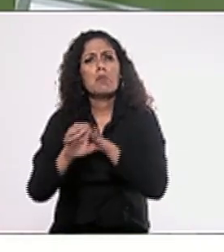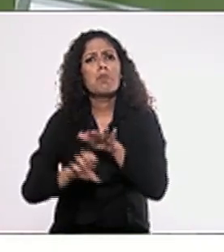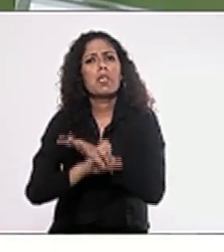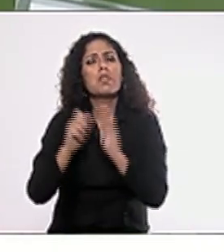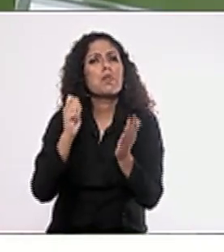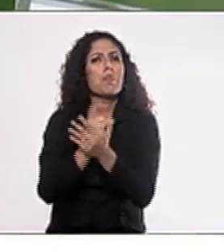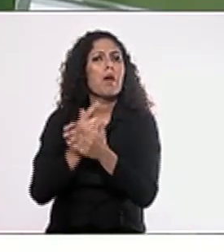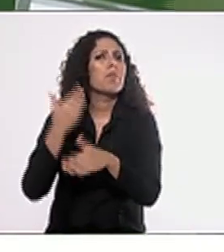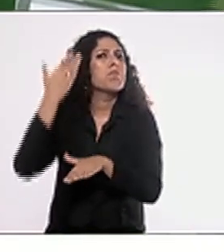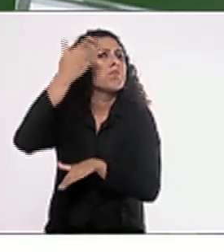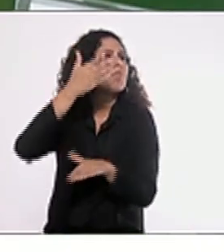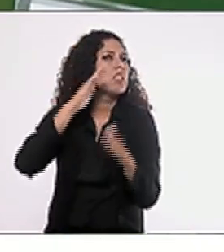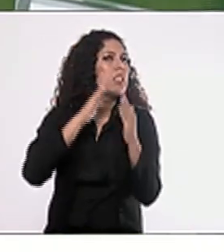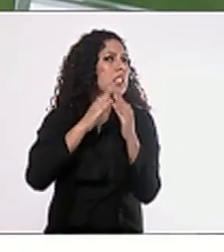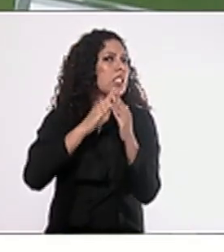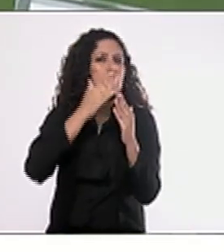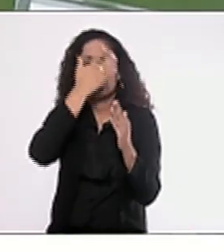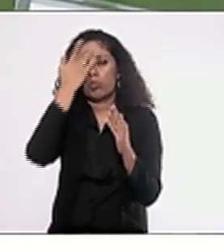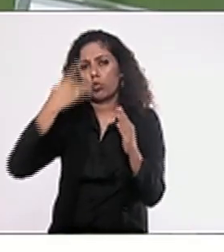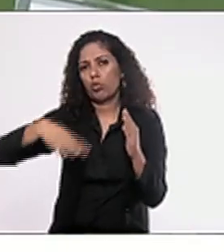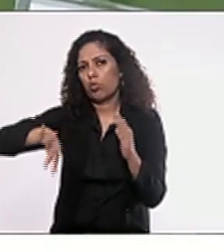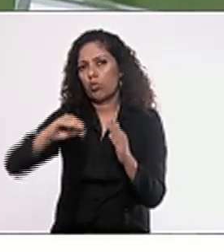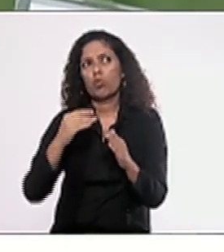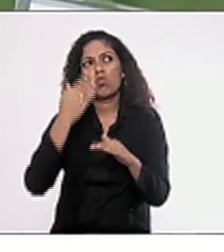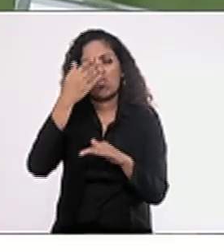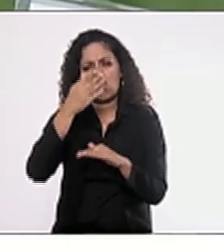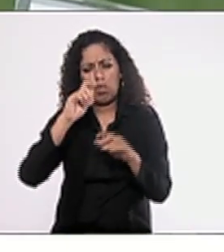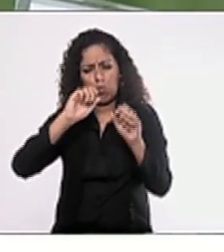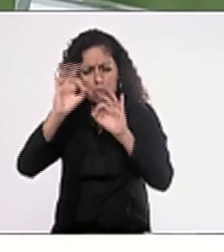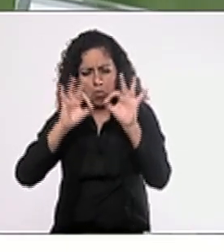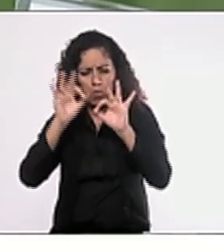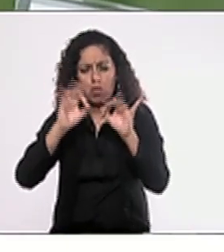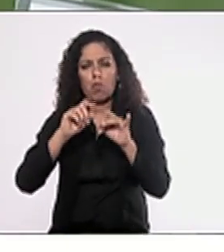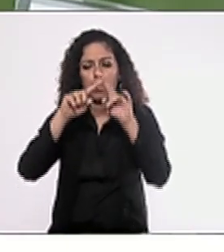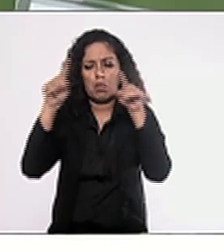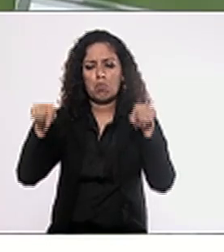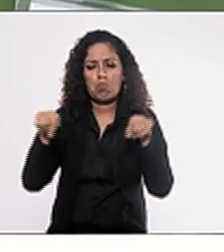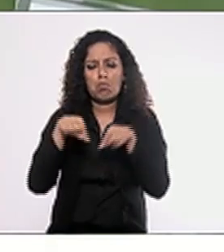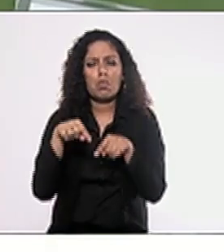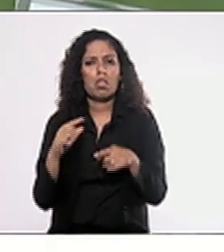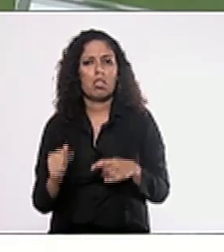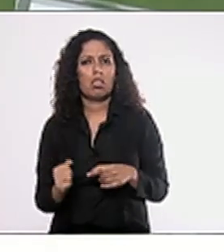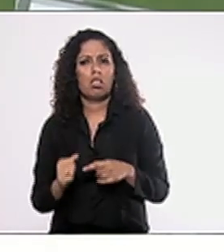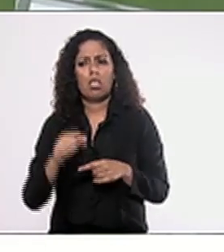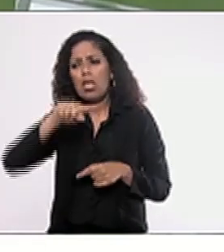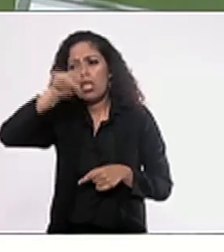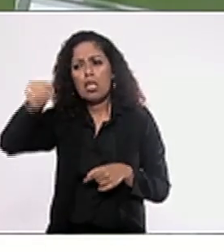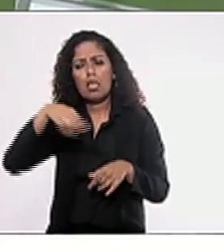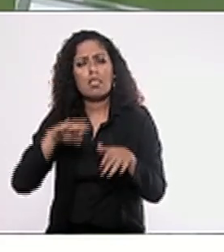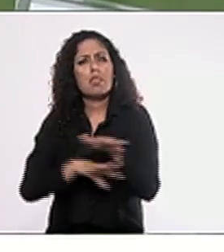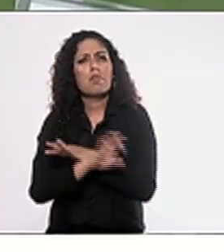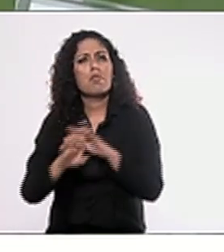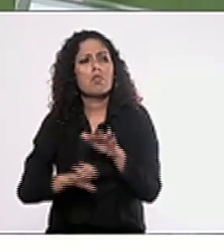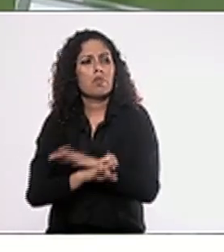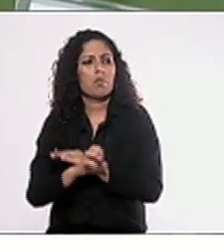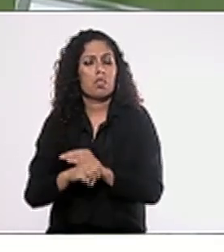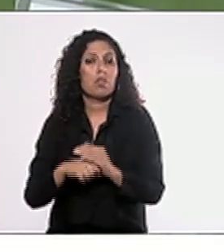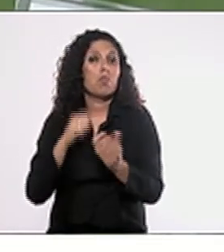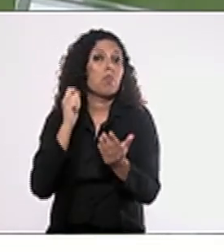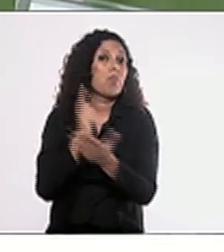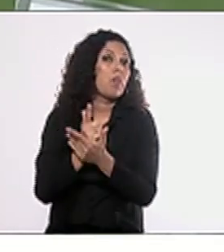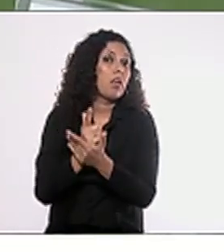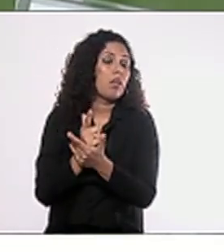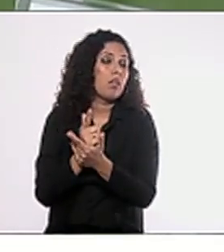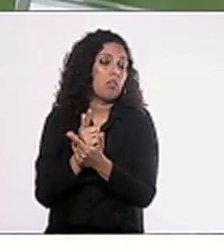contratadas, terceirizadas para instalar os hidrômetros, né? A forma que elas, enfim, são pagas